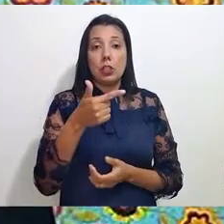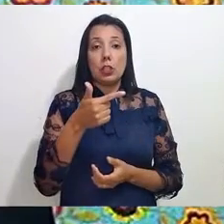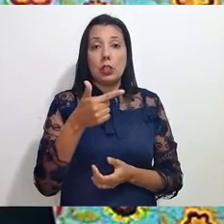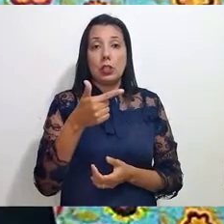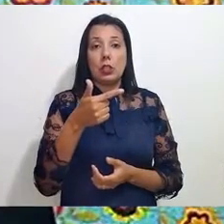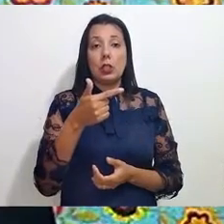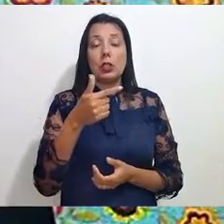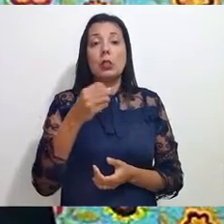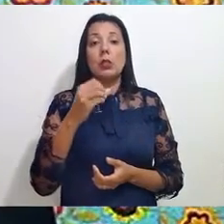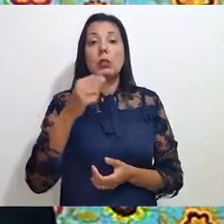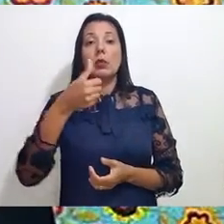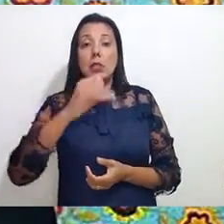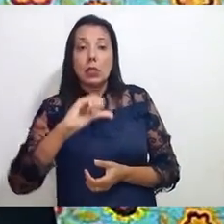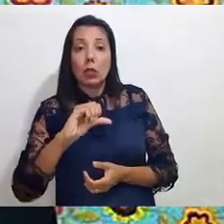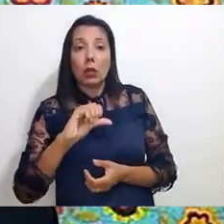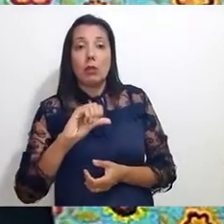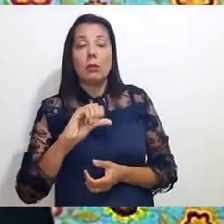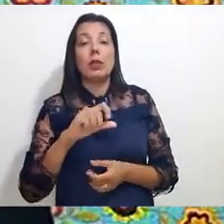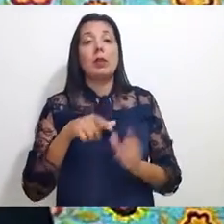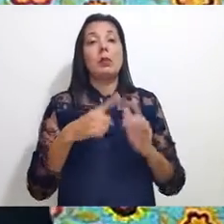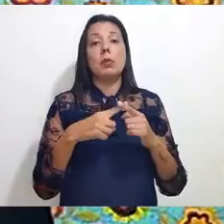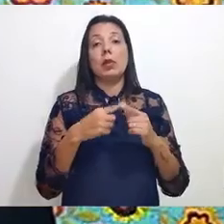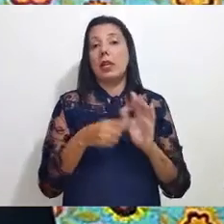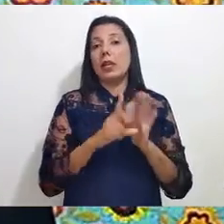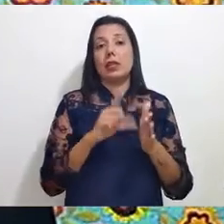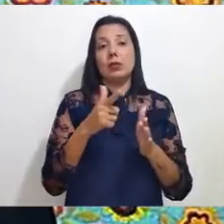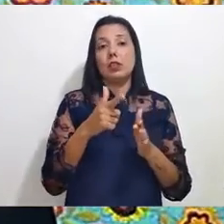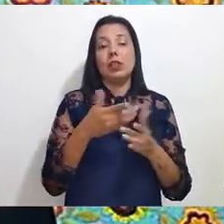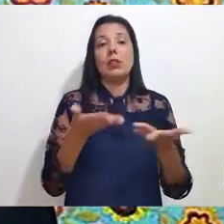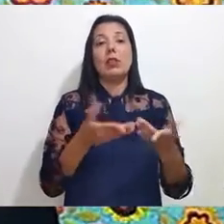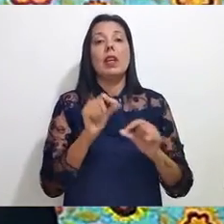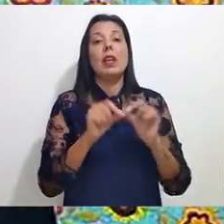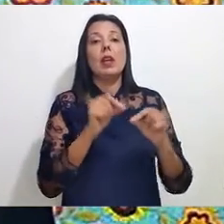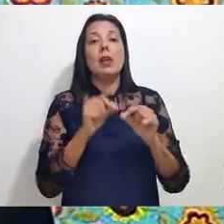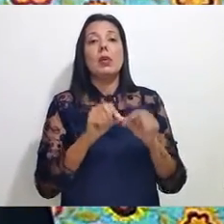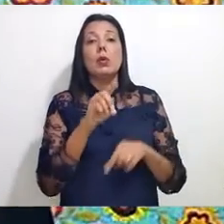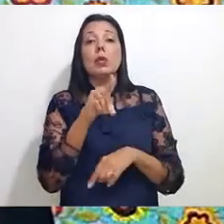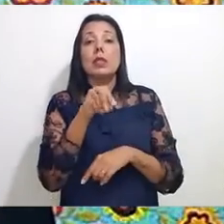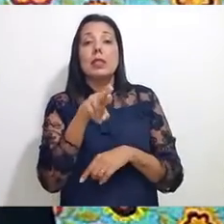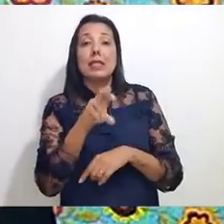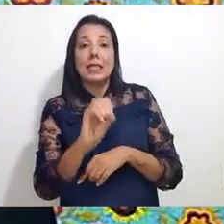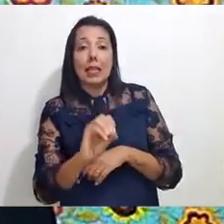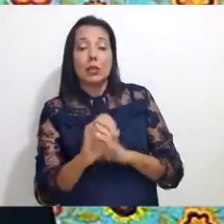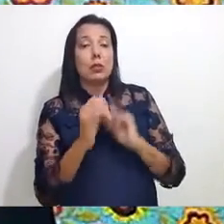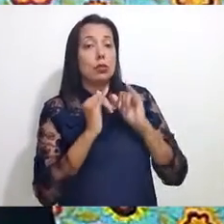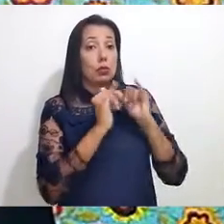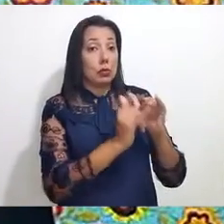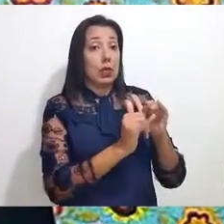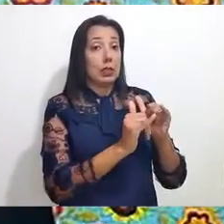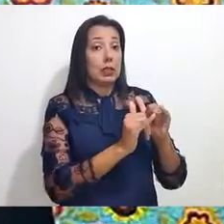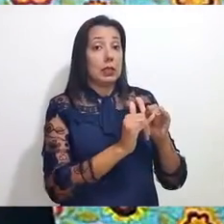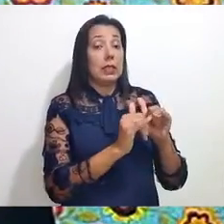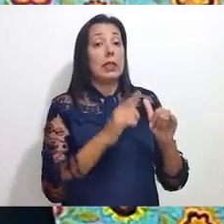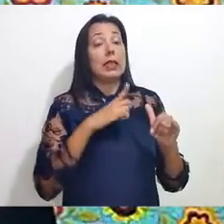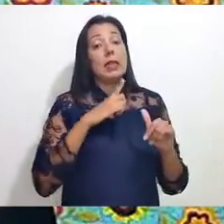não tinha esses dados, né, esses dados não estavam ainda divulgados. Pra vocês terem ideia, foram